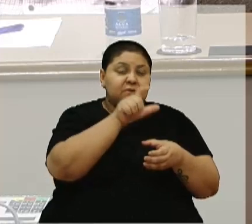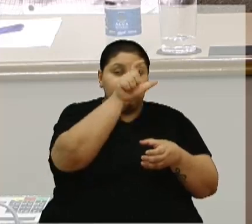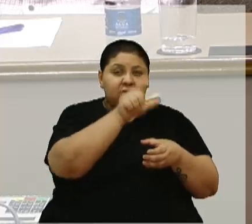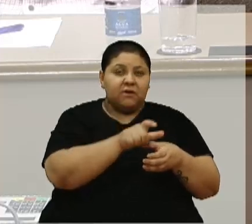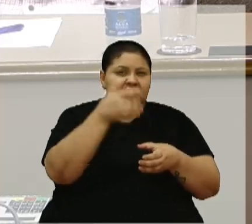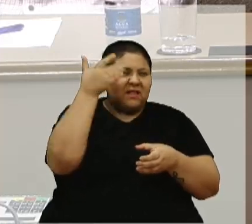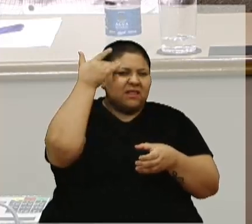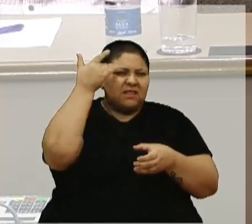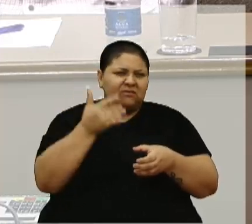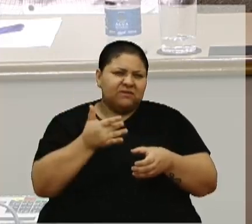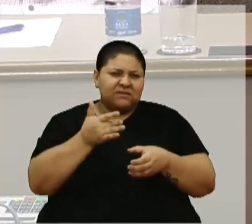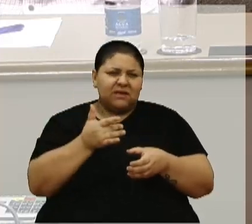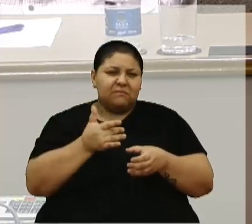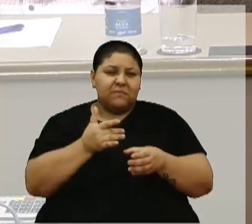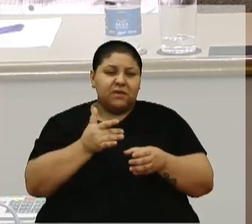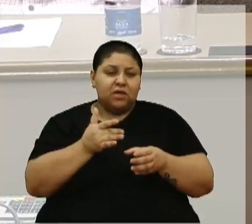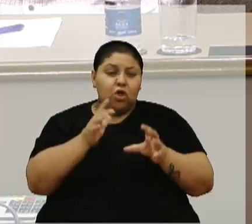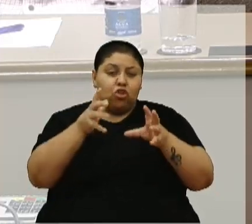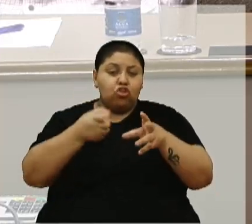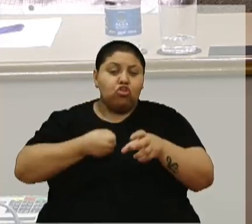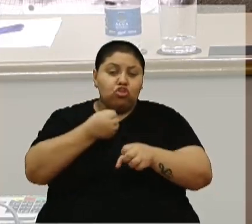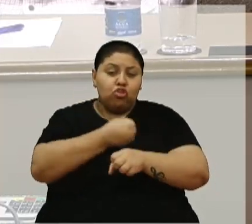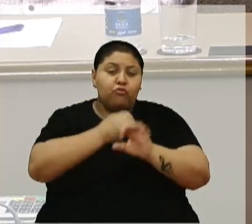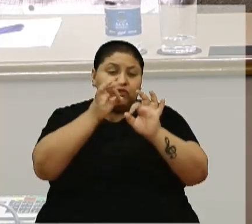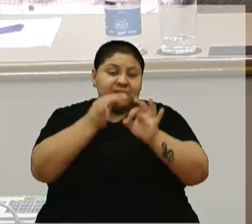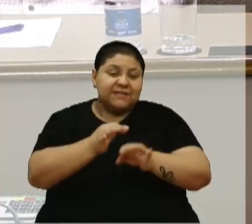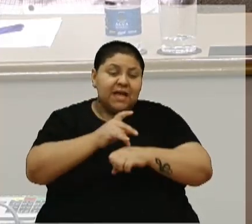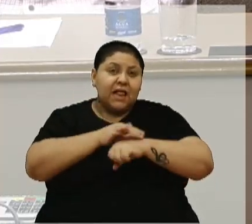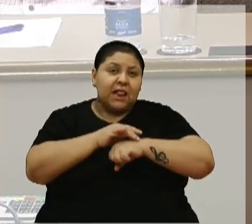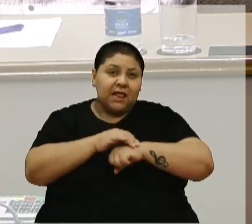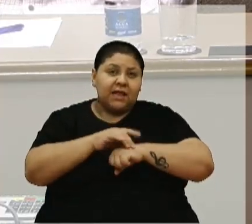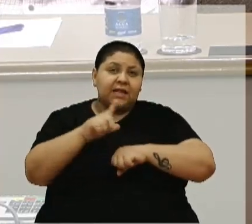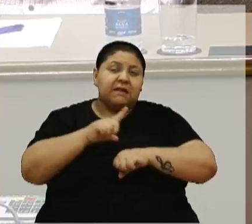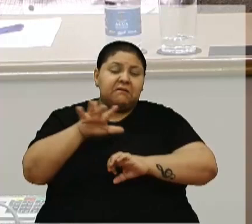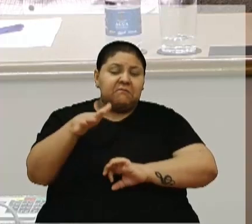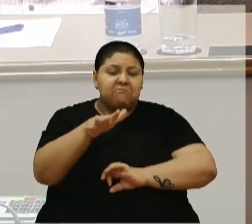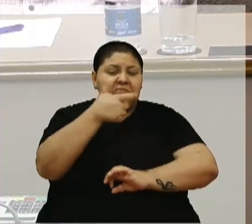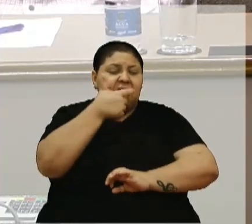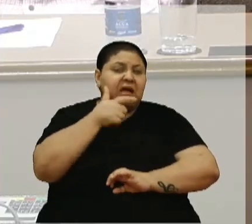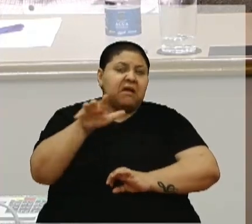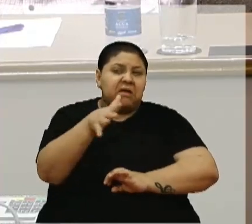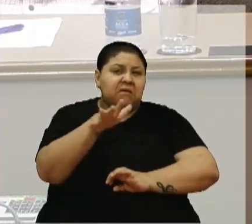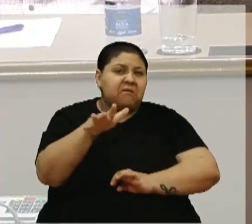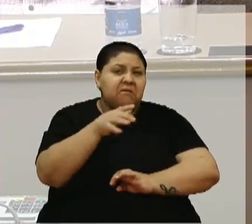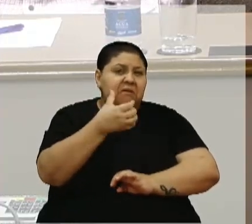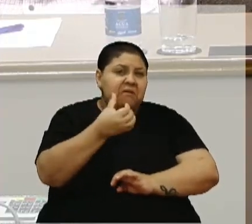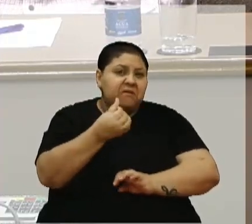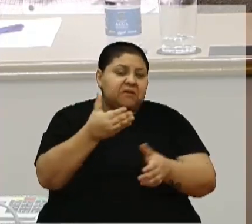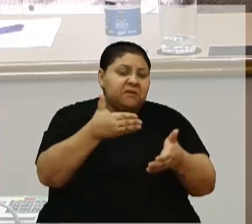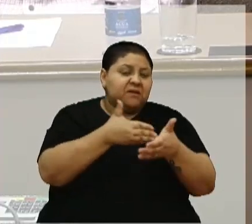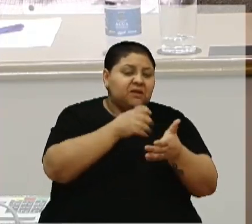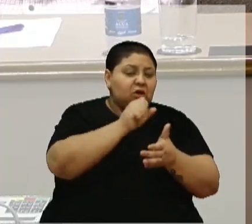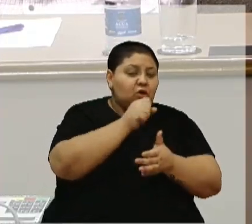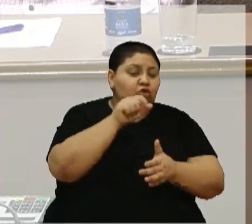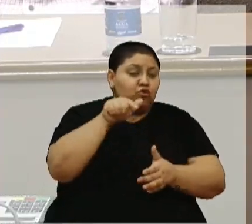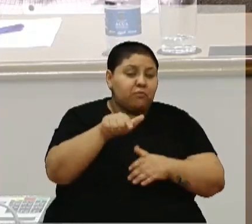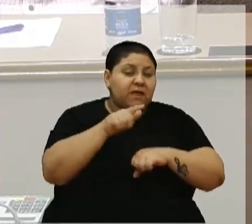quantas doenças raras existem, porém, acredita-se que esse número gira em torno de 6 a 8 mil